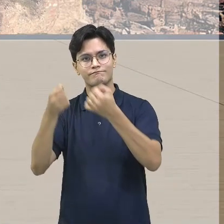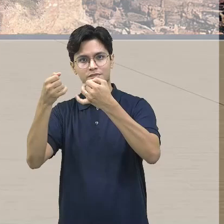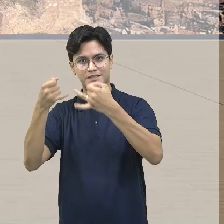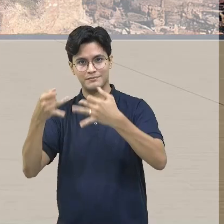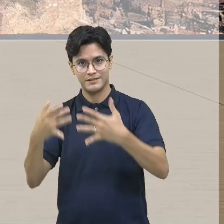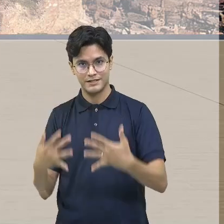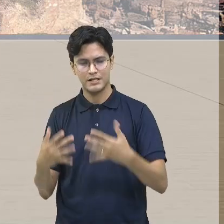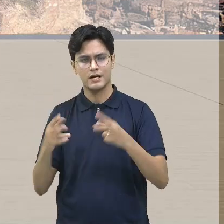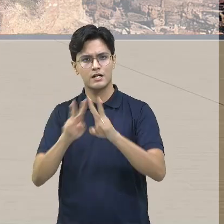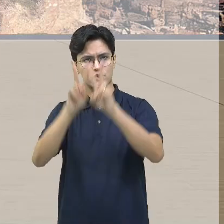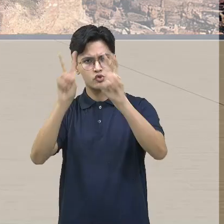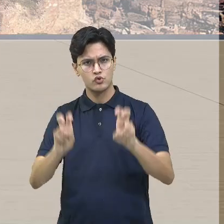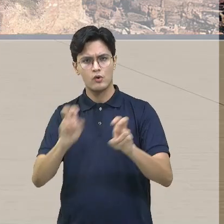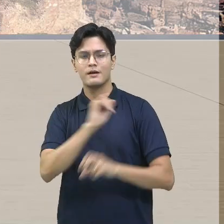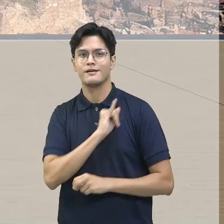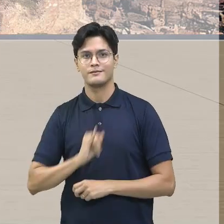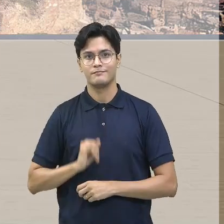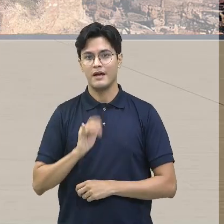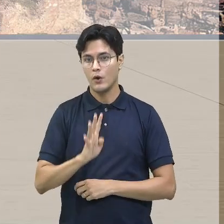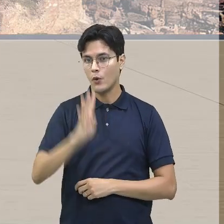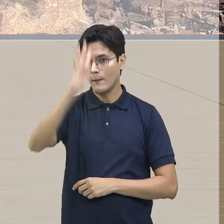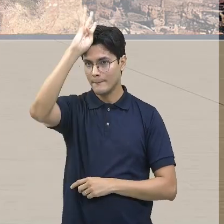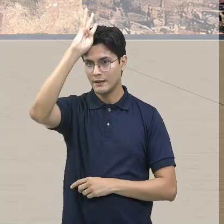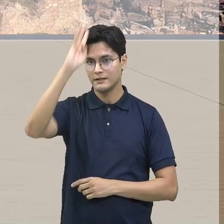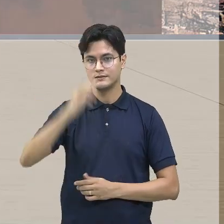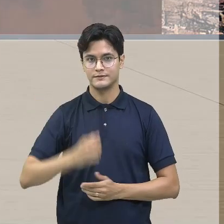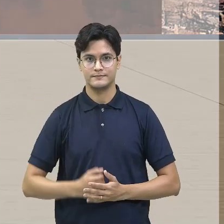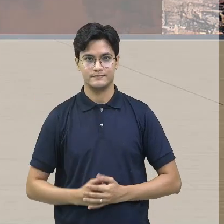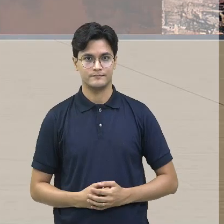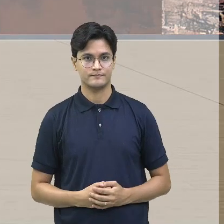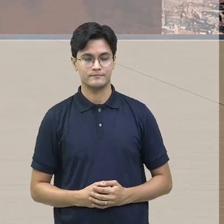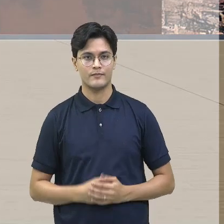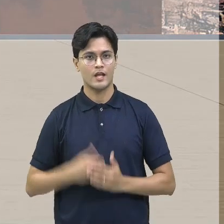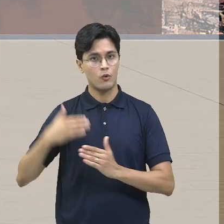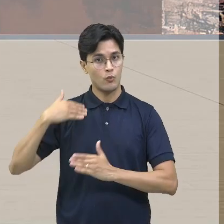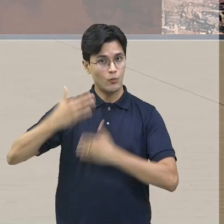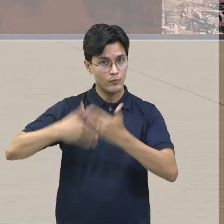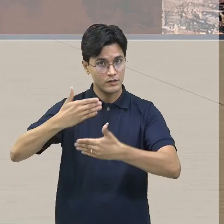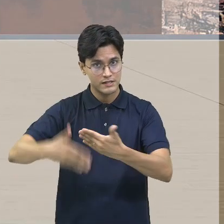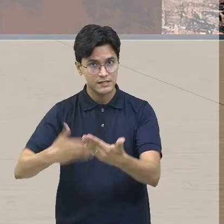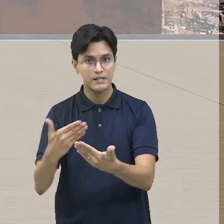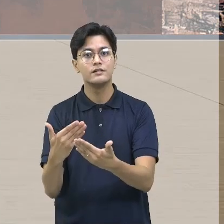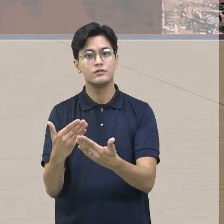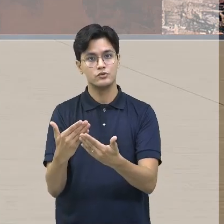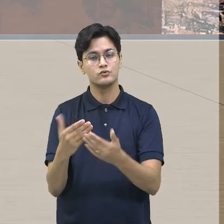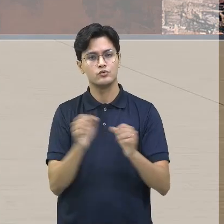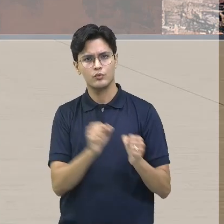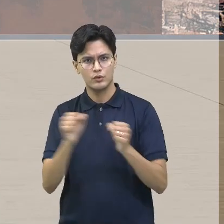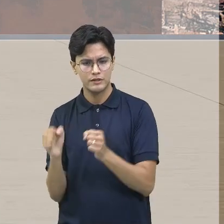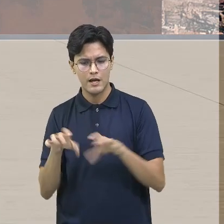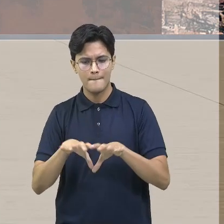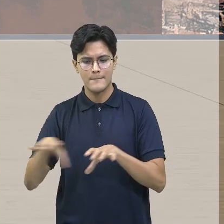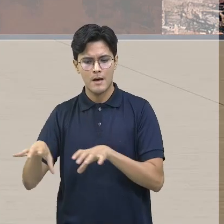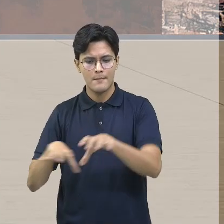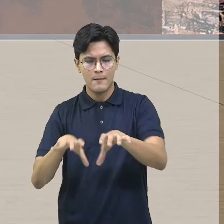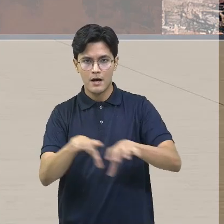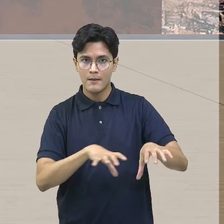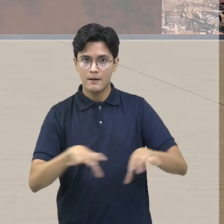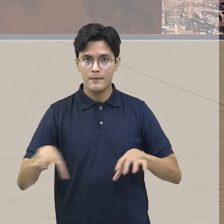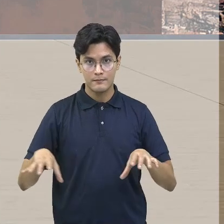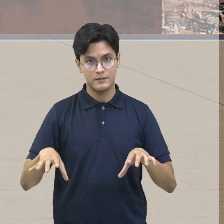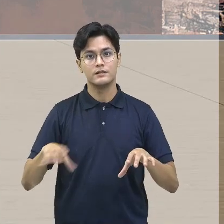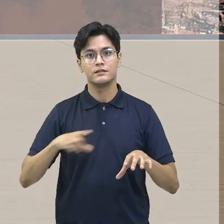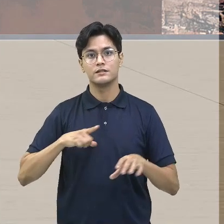Romano. Esse processo de fragmentação do poder após a queda do